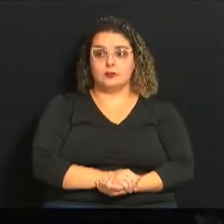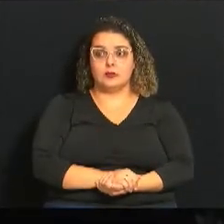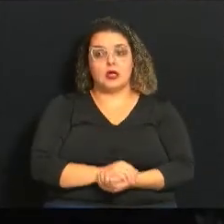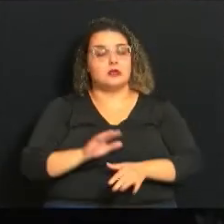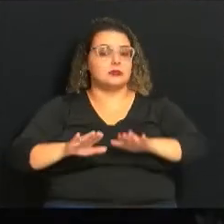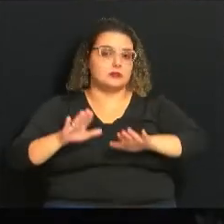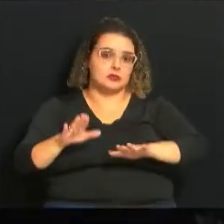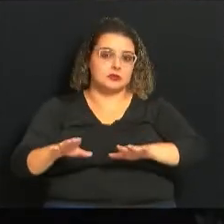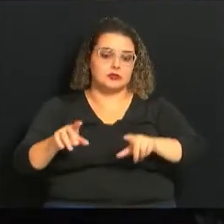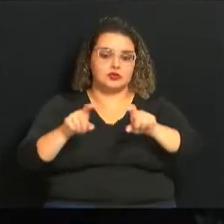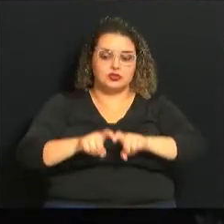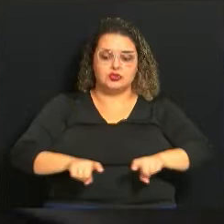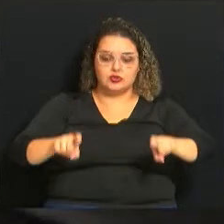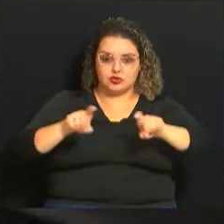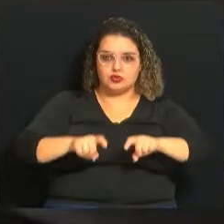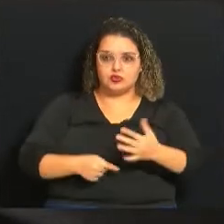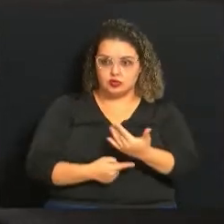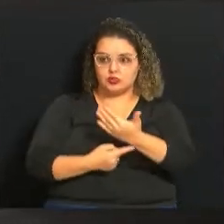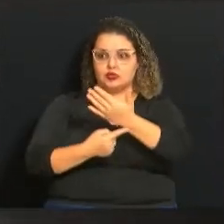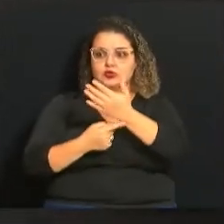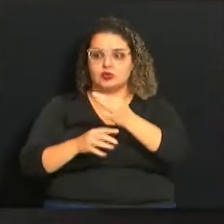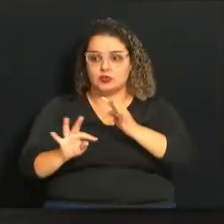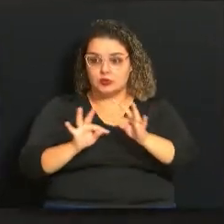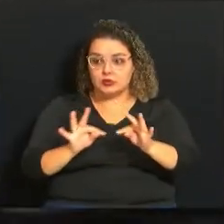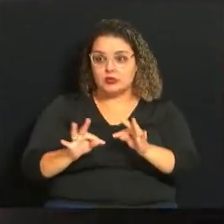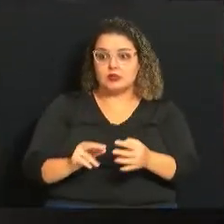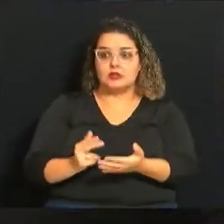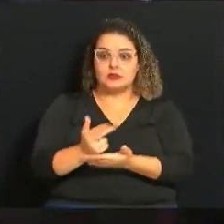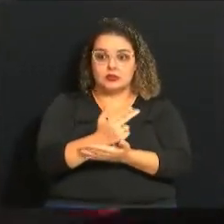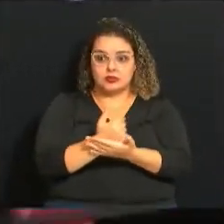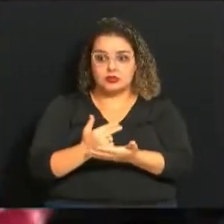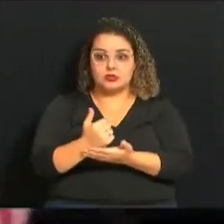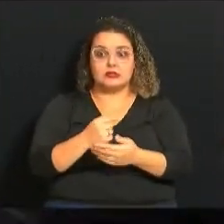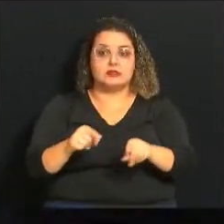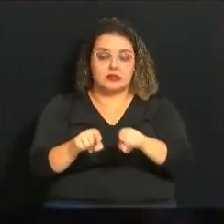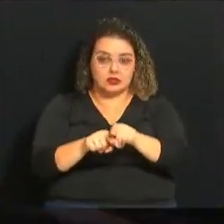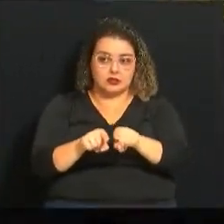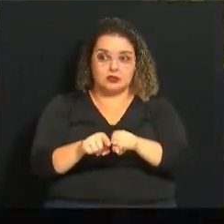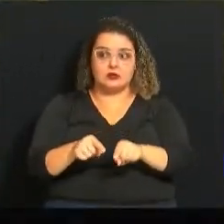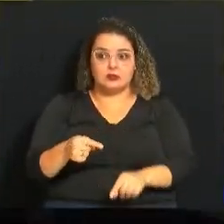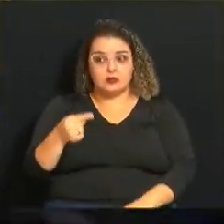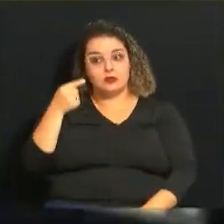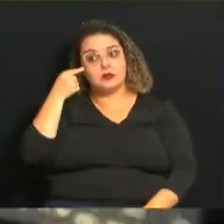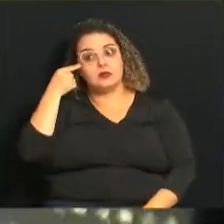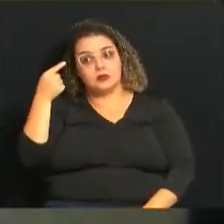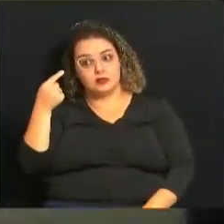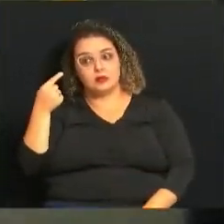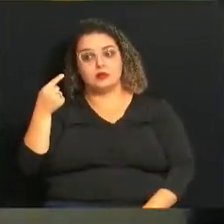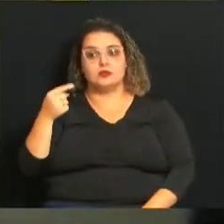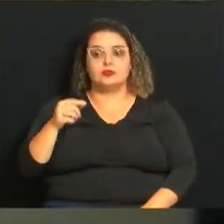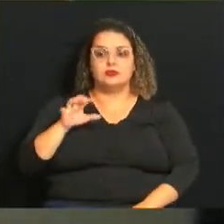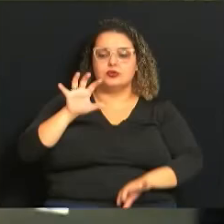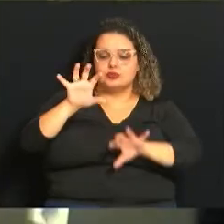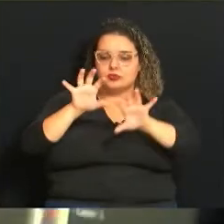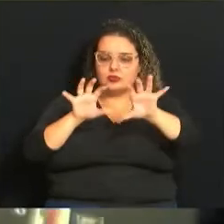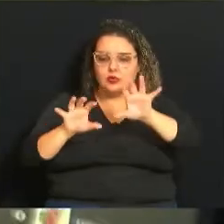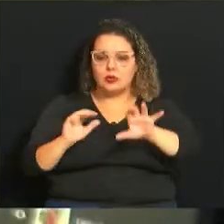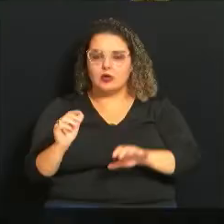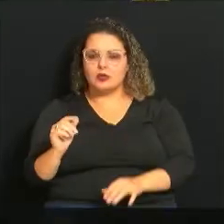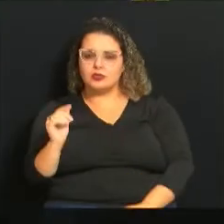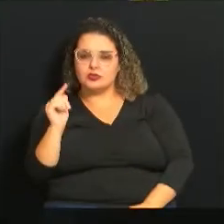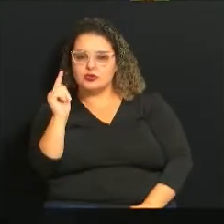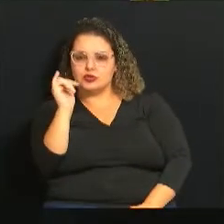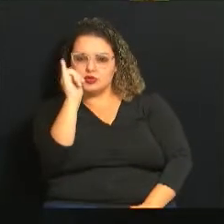a gente trabalha técnicas de desenho também, tem que ter noções de composição de imagem, noções de